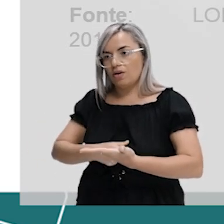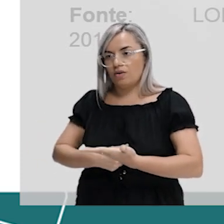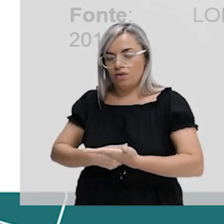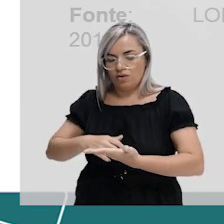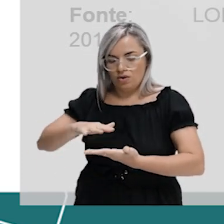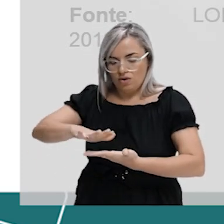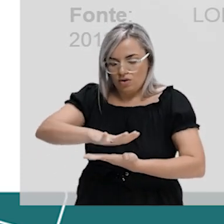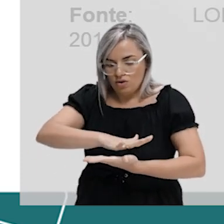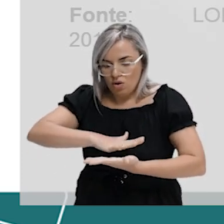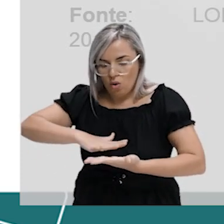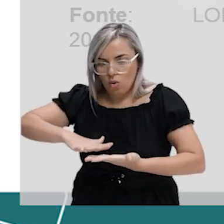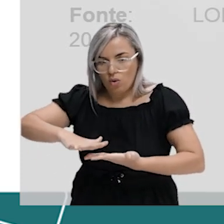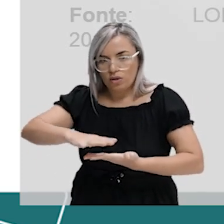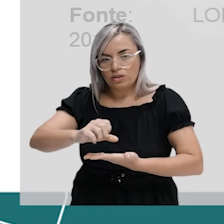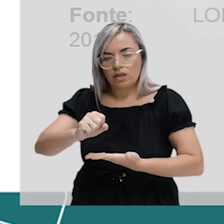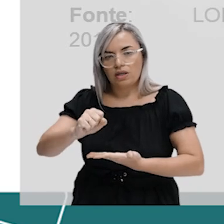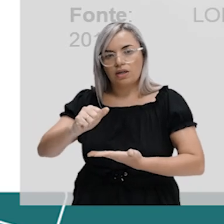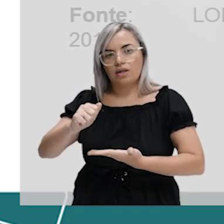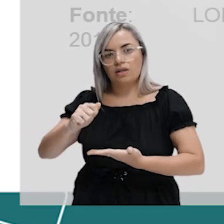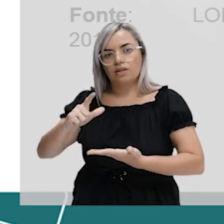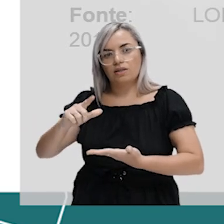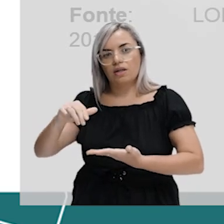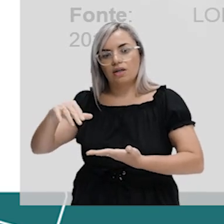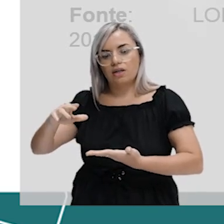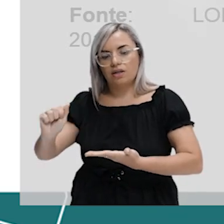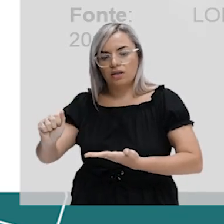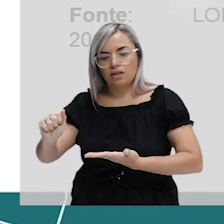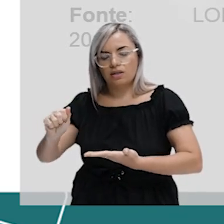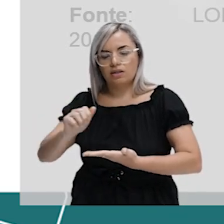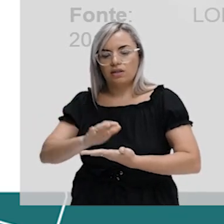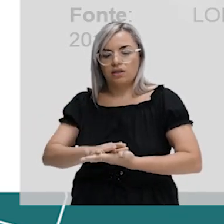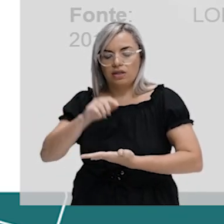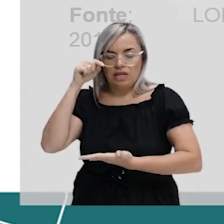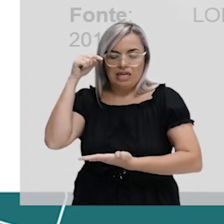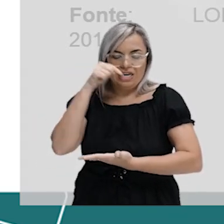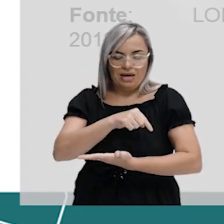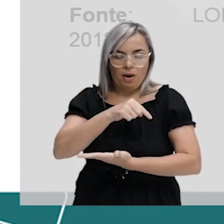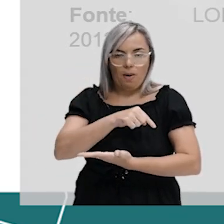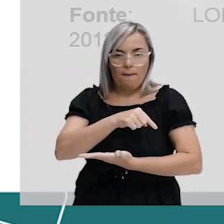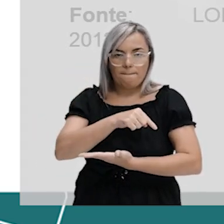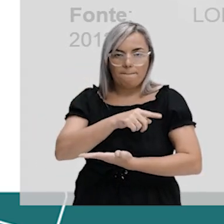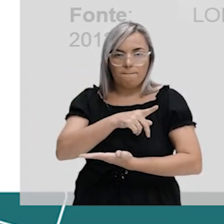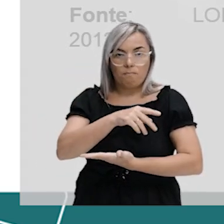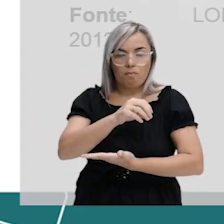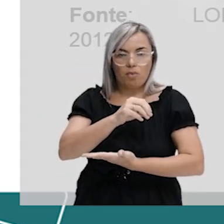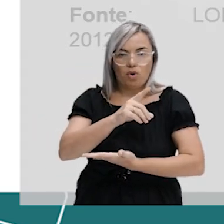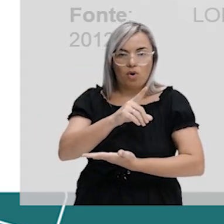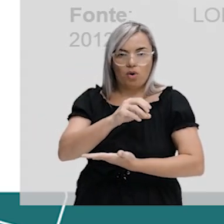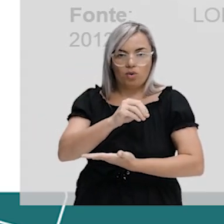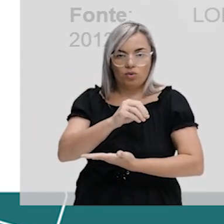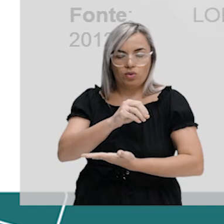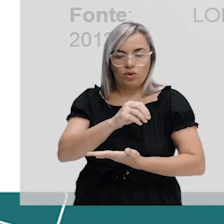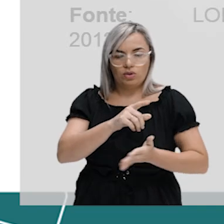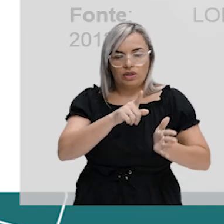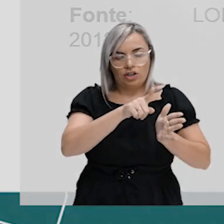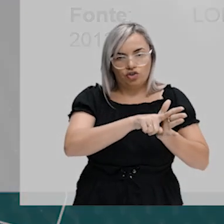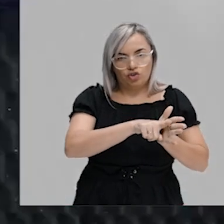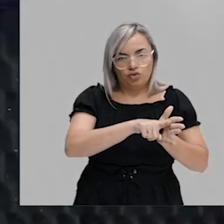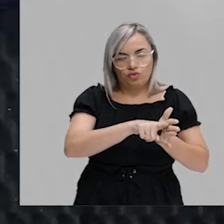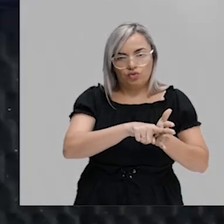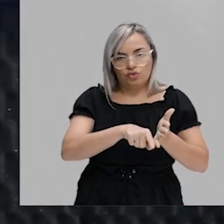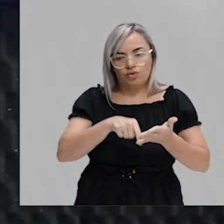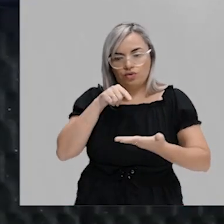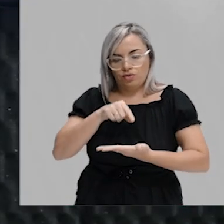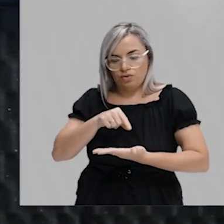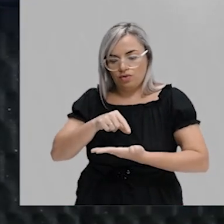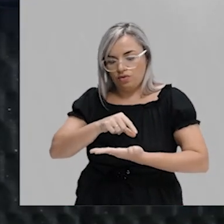está envolvendo tudo isso aqui, tá? Quando eu ligo o aparelho, o DNA ele vai migrar do polo